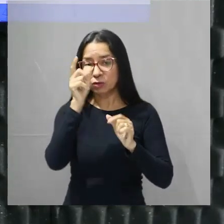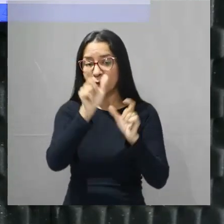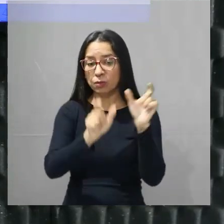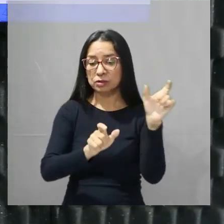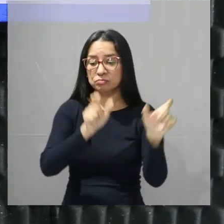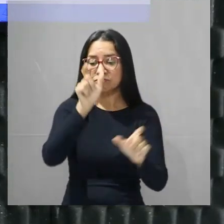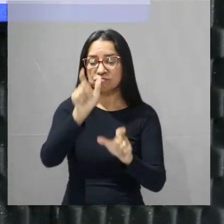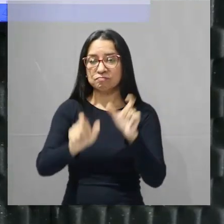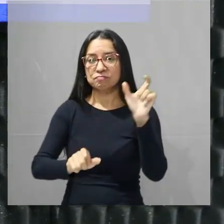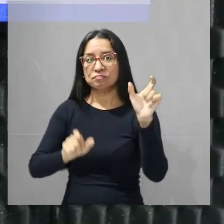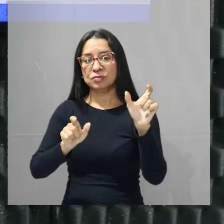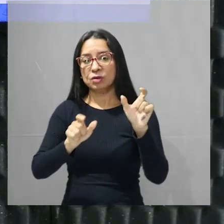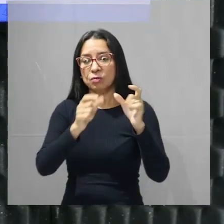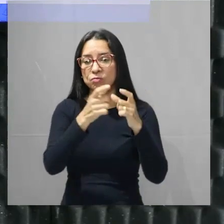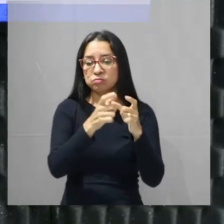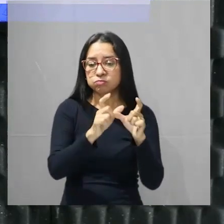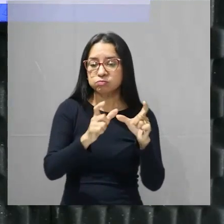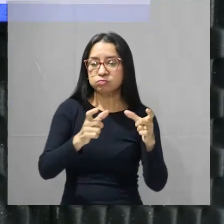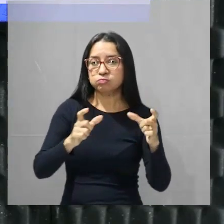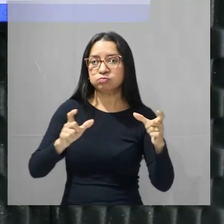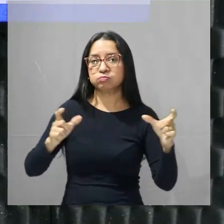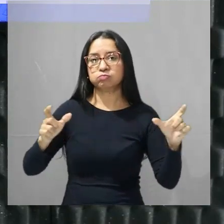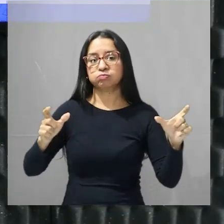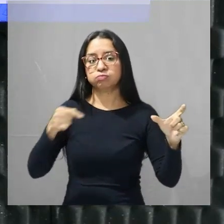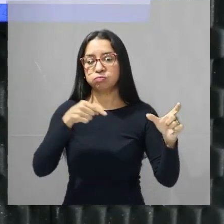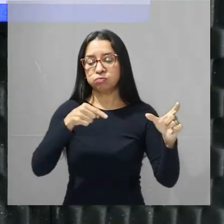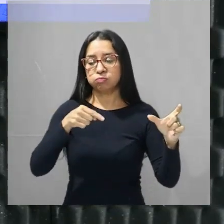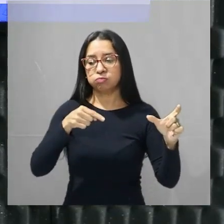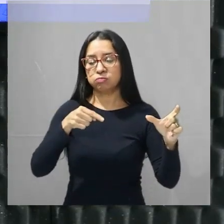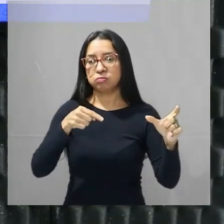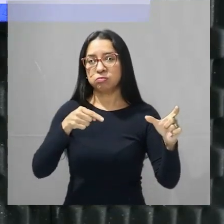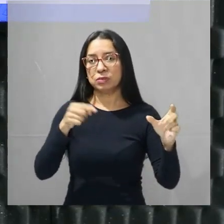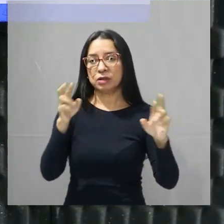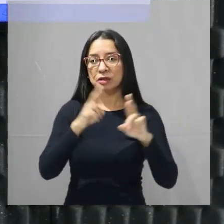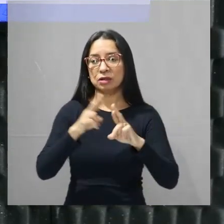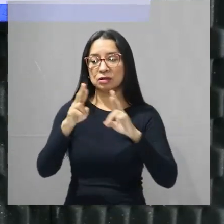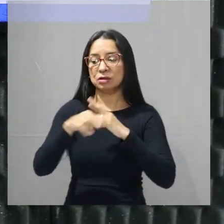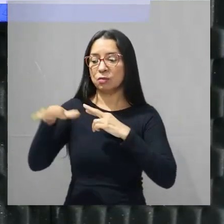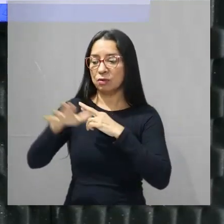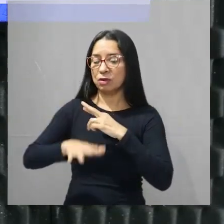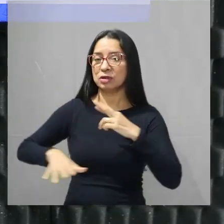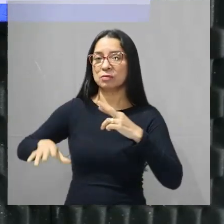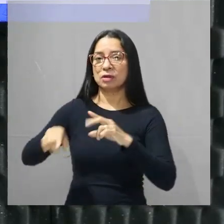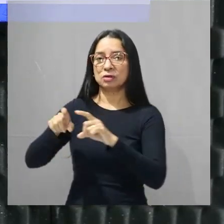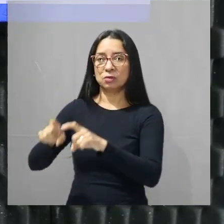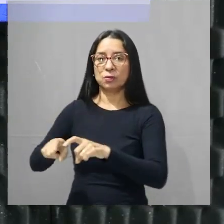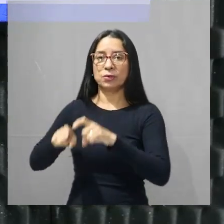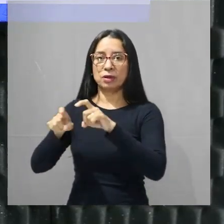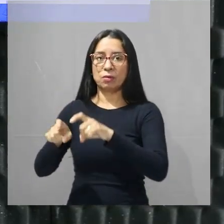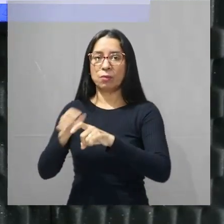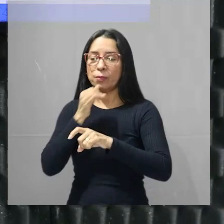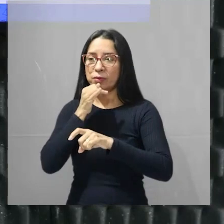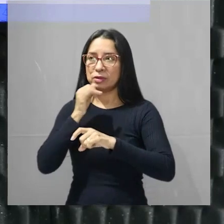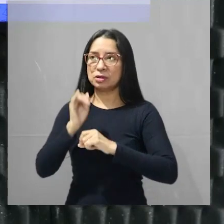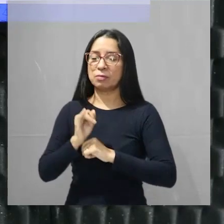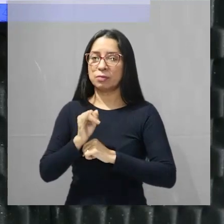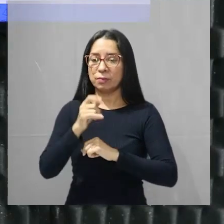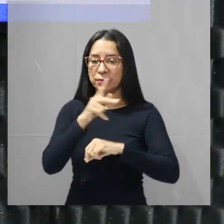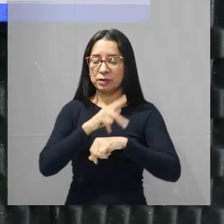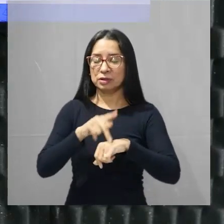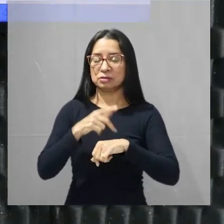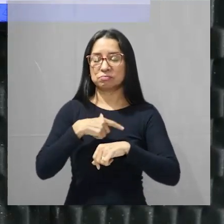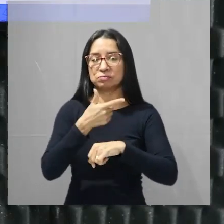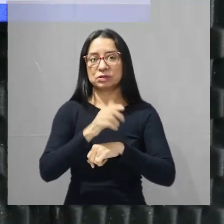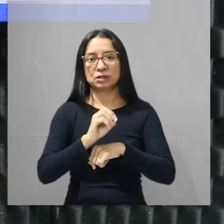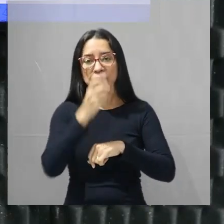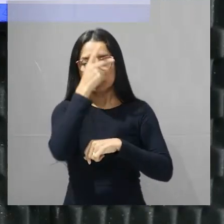aumentar em relação à população do seu espaço rural. É só tu imaginar, eu tenho um país, por exemplo, que tinha 10 pessoas,